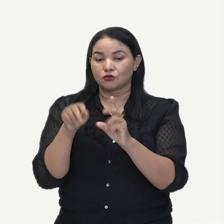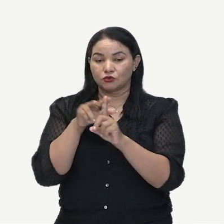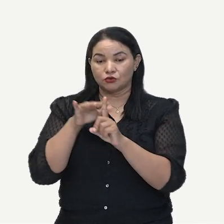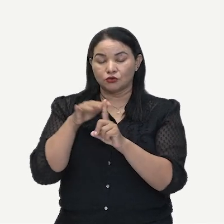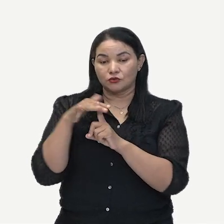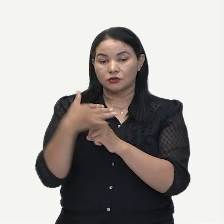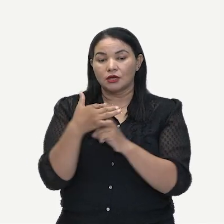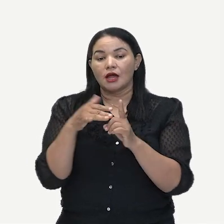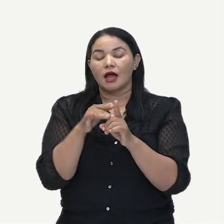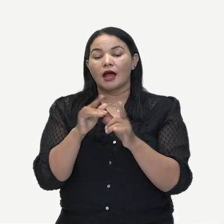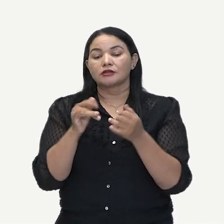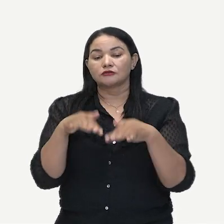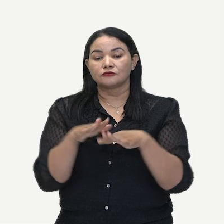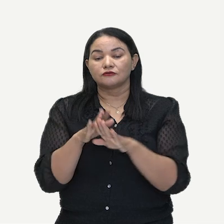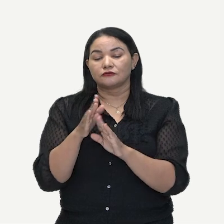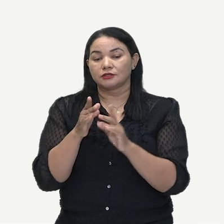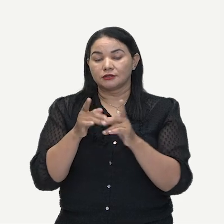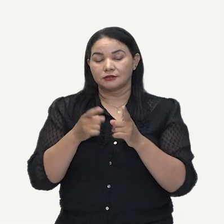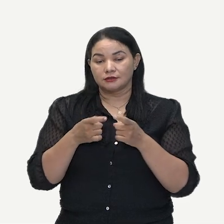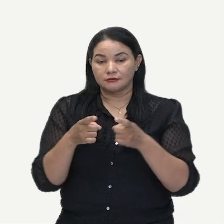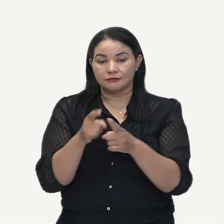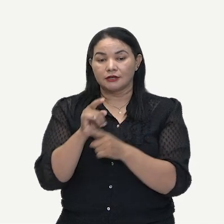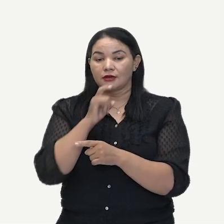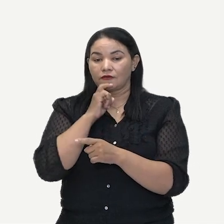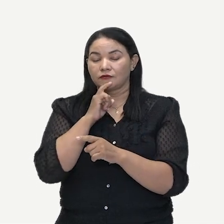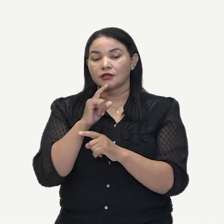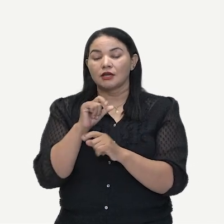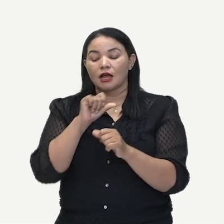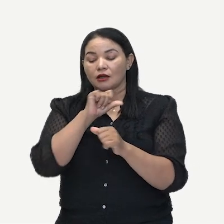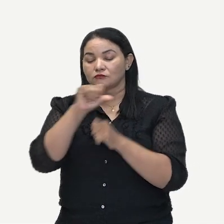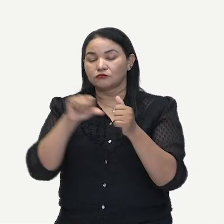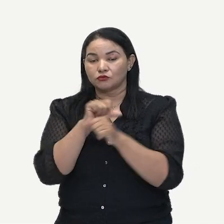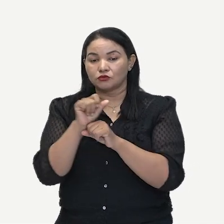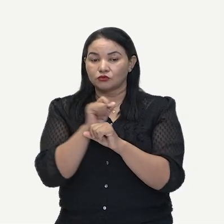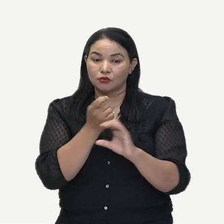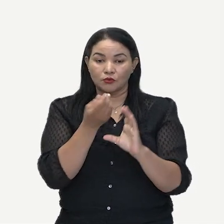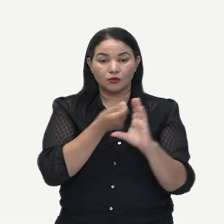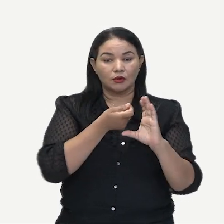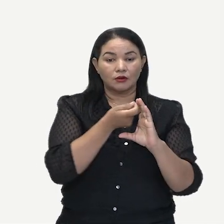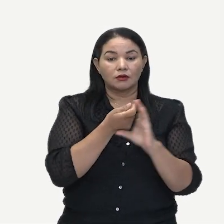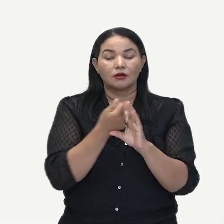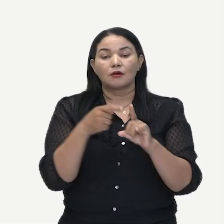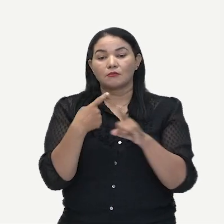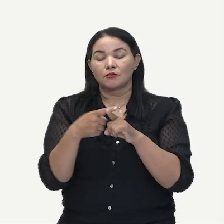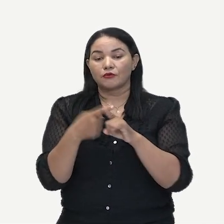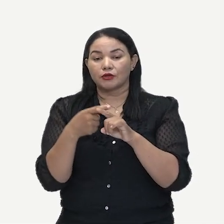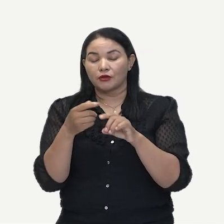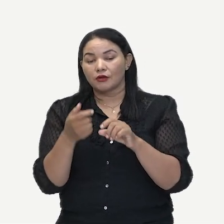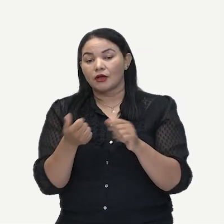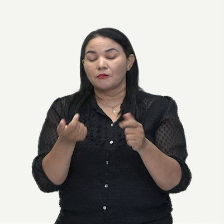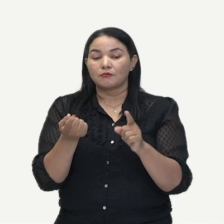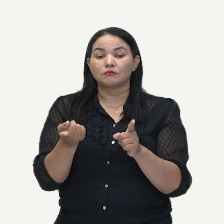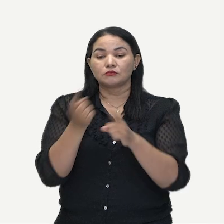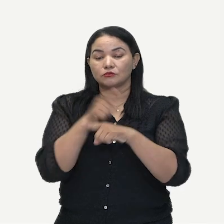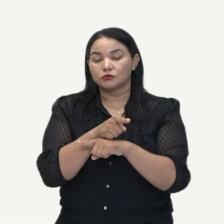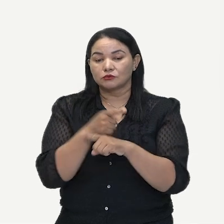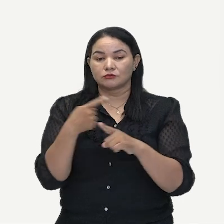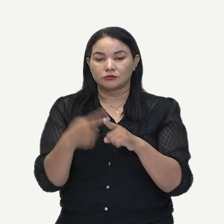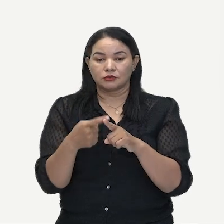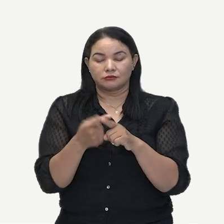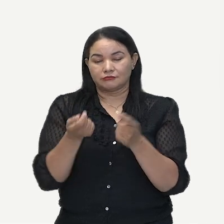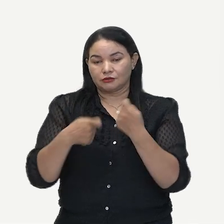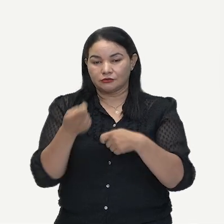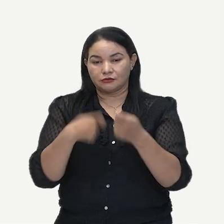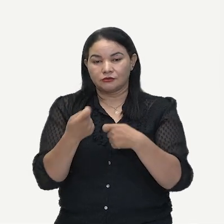fim da Guerra Fria, eles vão se tornar, então, capitalistas. Então, eles passam por um momento de transição de suas economias. Então,